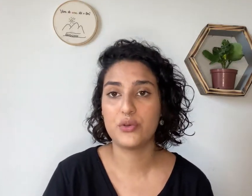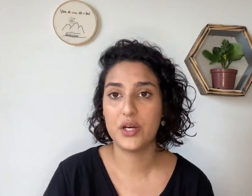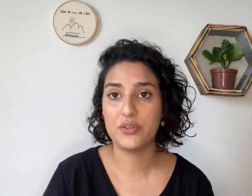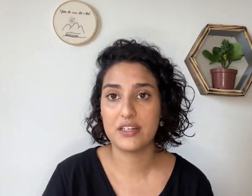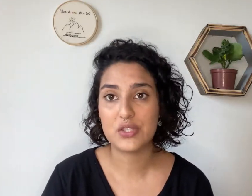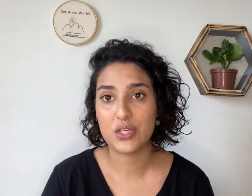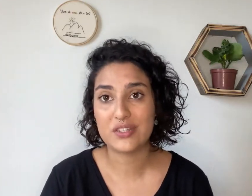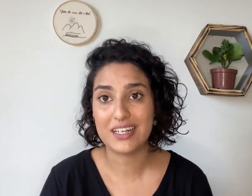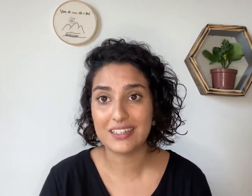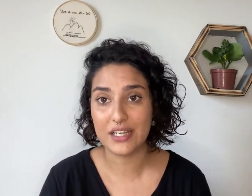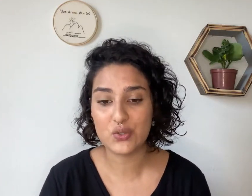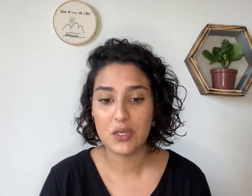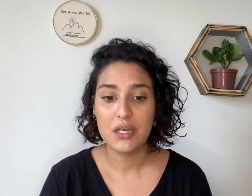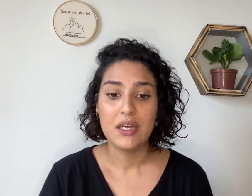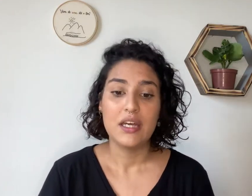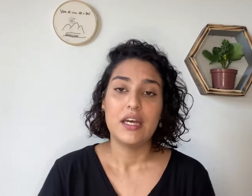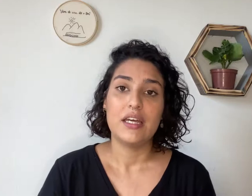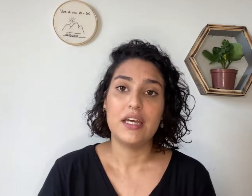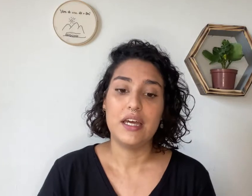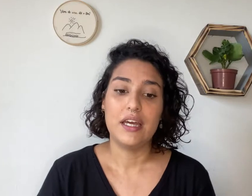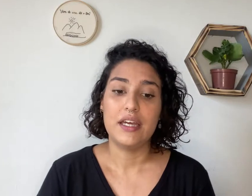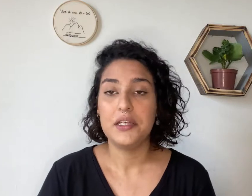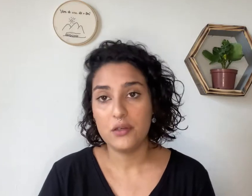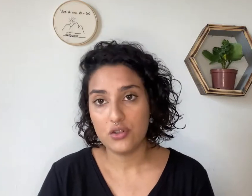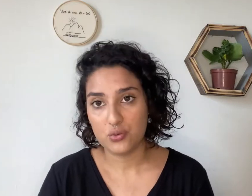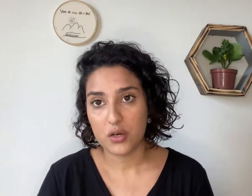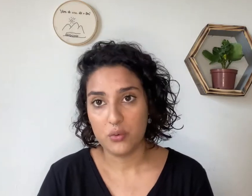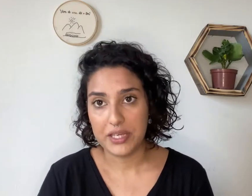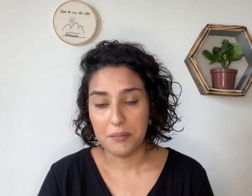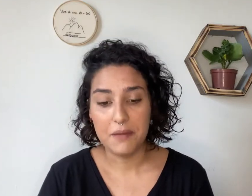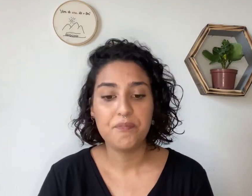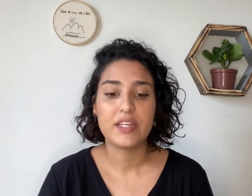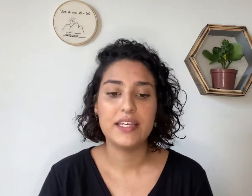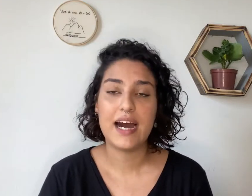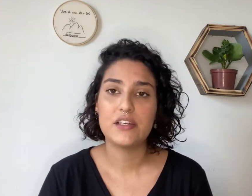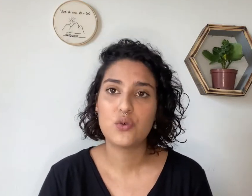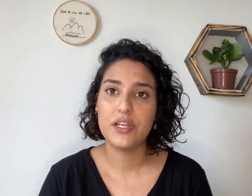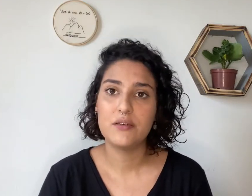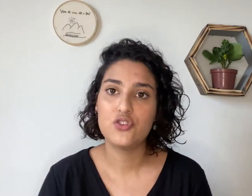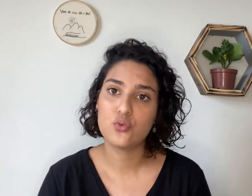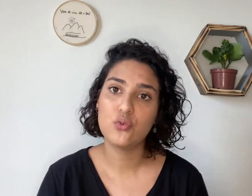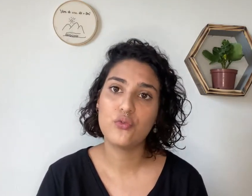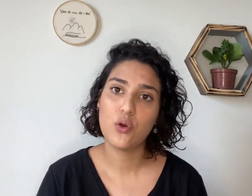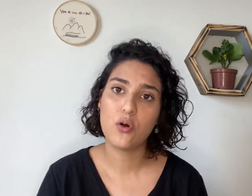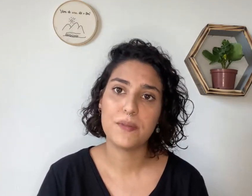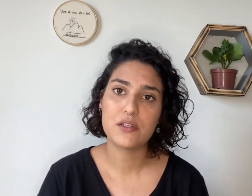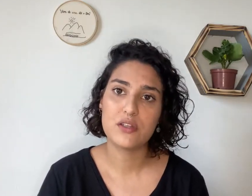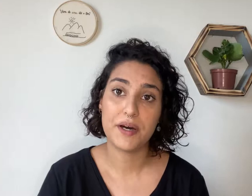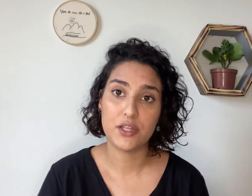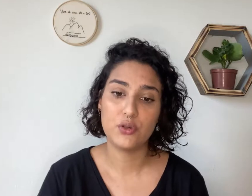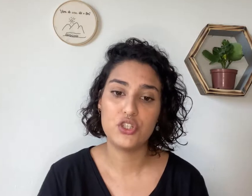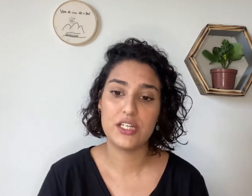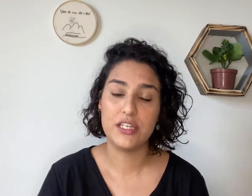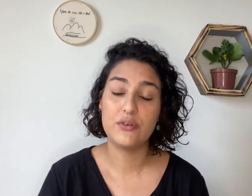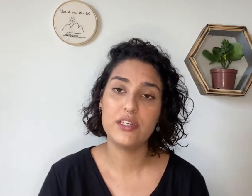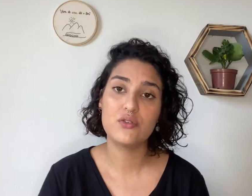2020 pela União Internacional dos Arquitetos e junto ao IAB. E a área escolhida de estudo foi o Complexo da